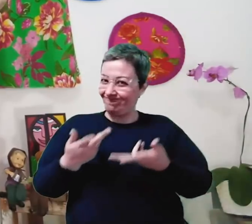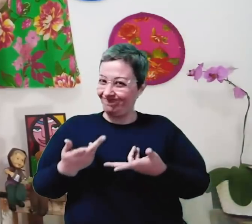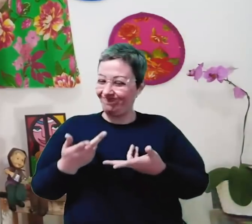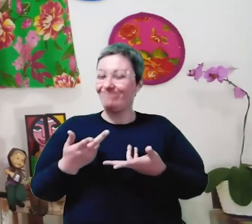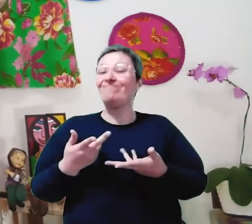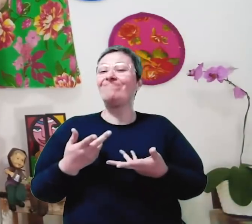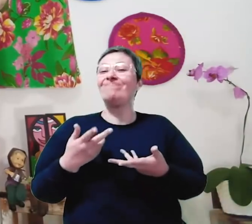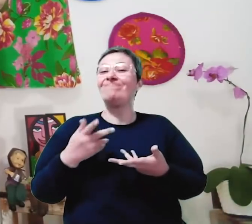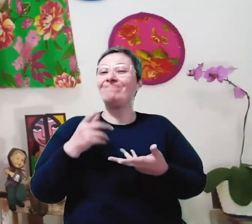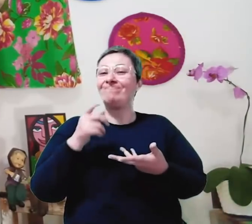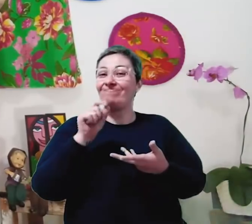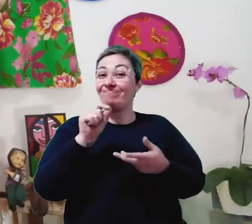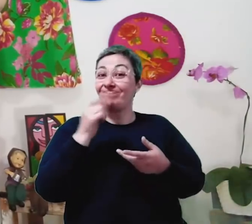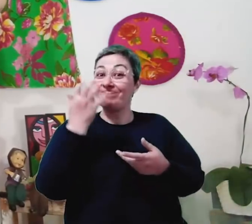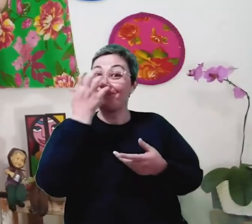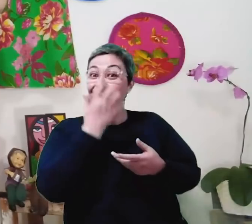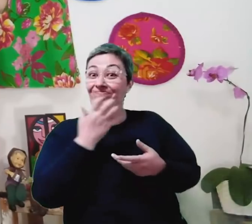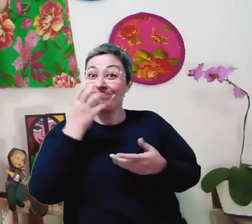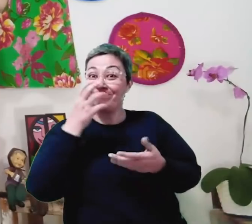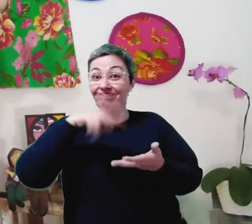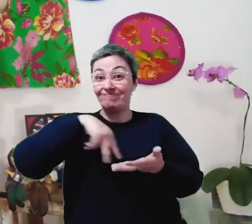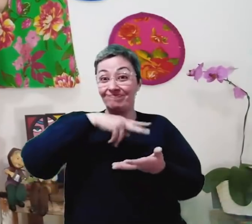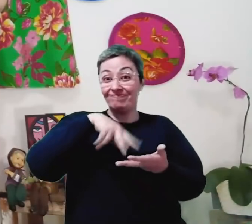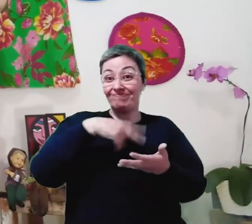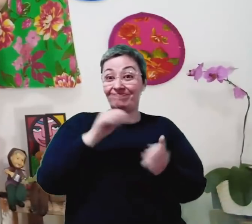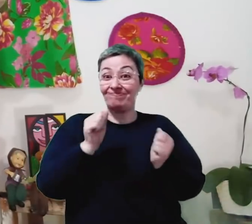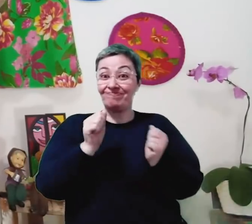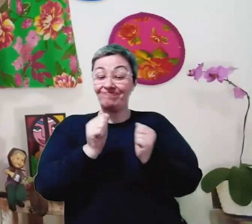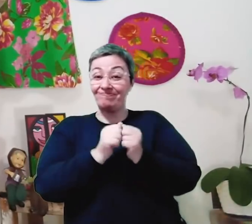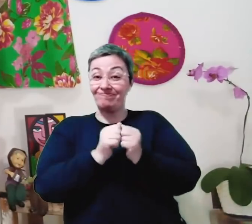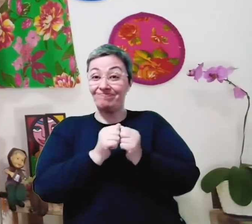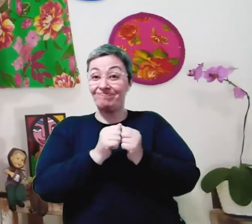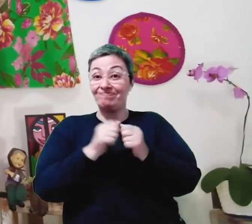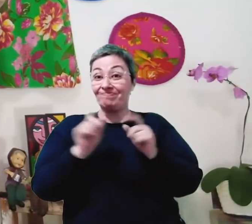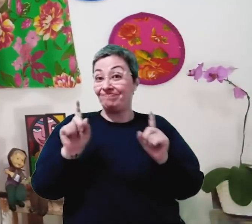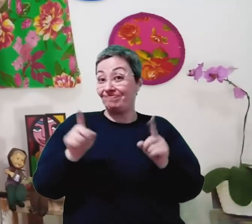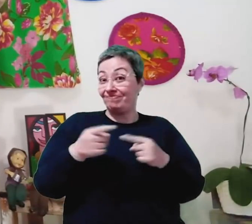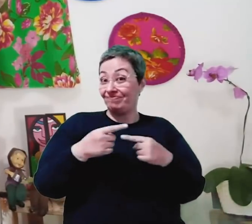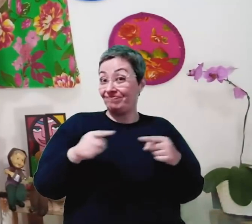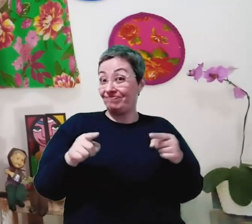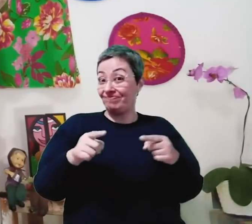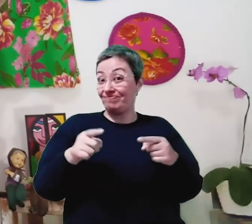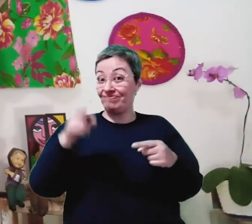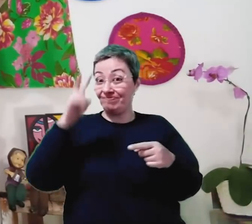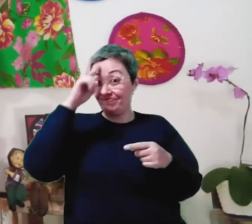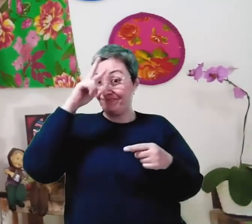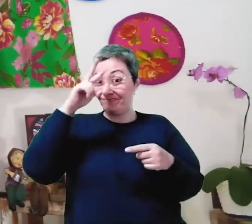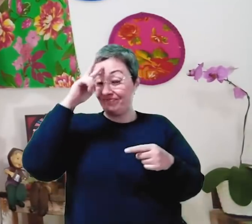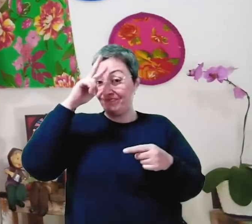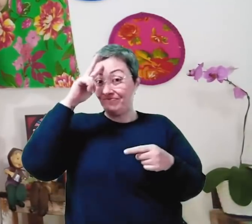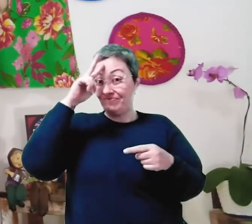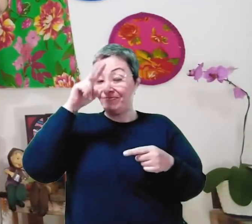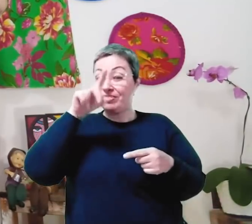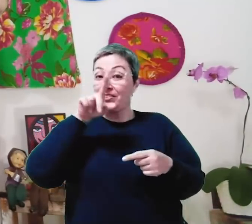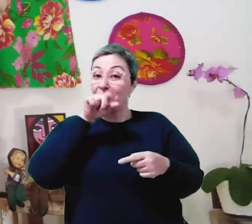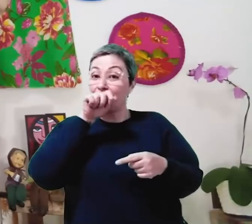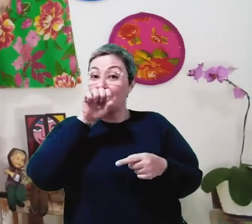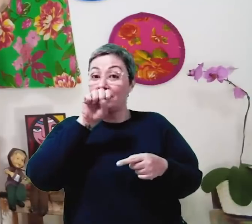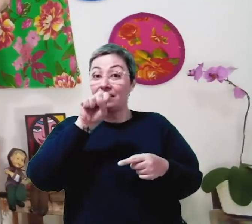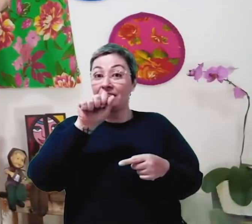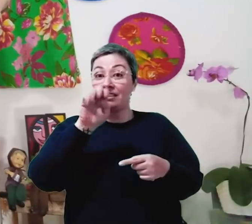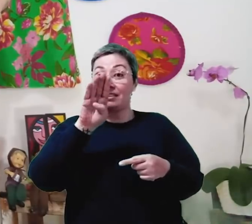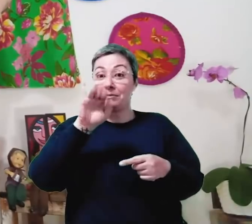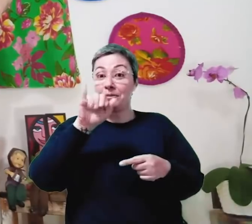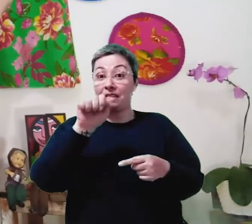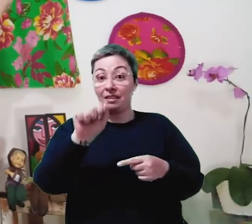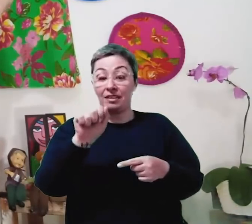você para cantar e dançar comigo uma música que conta a história de um sabiá e